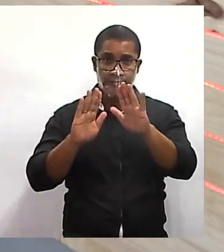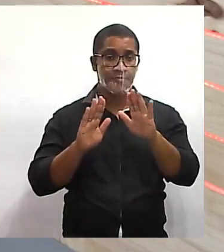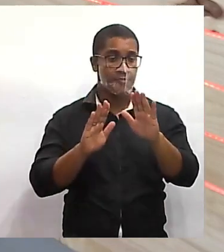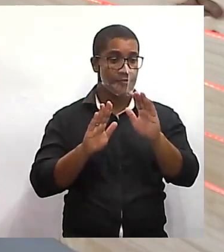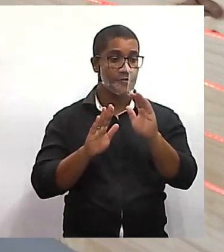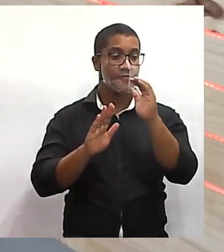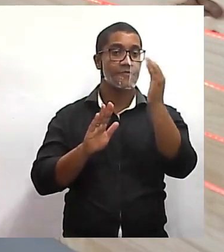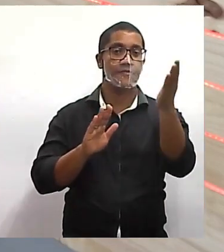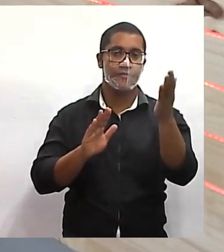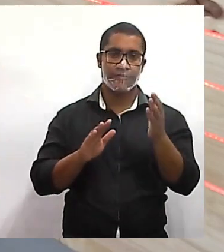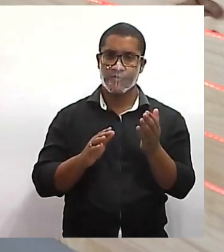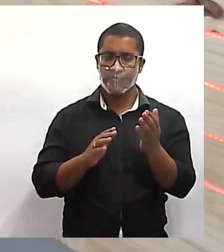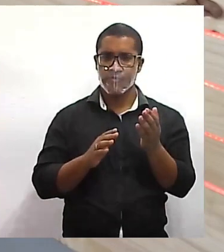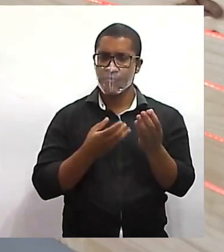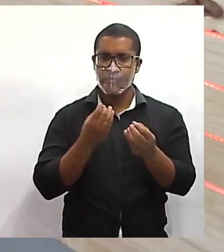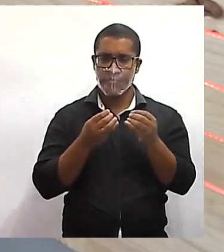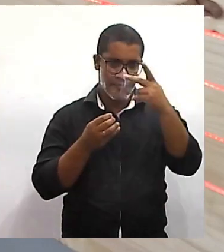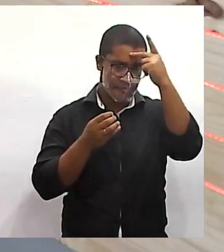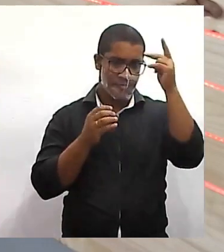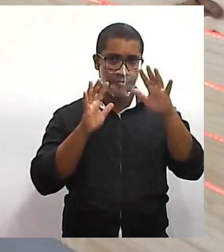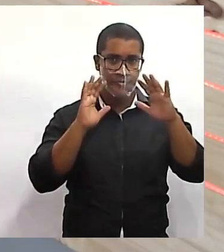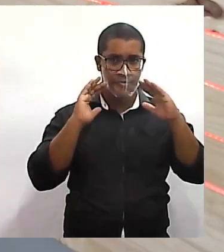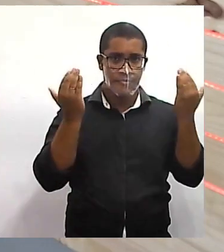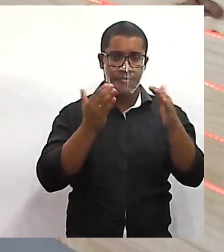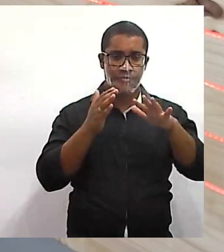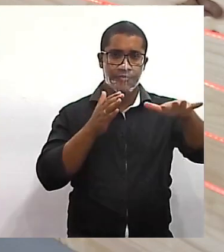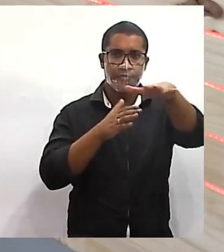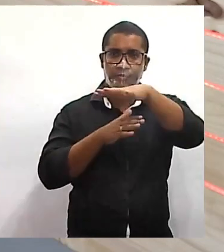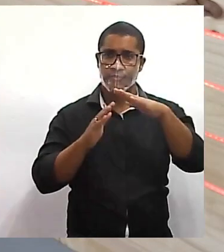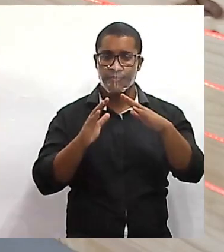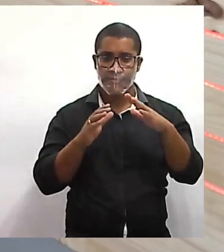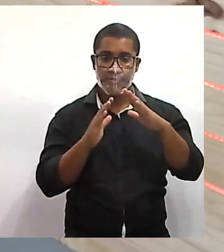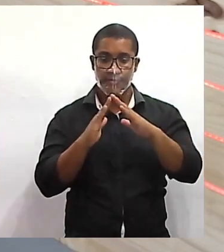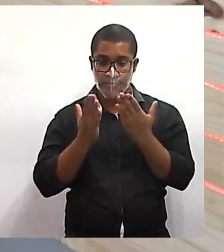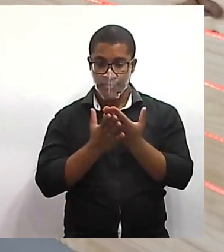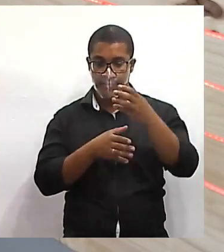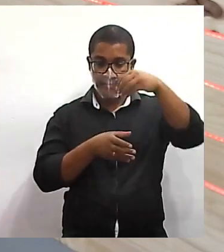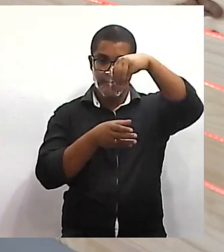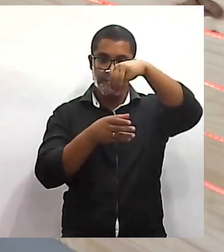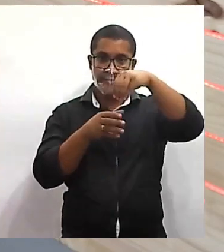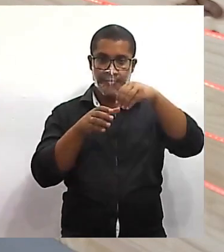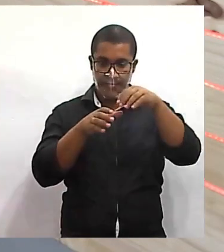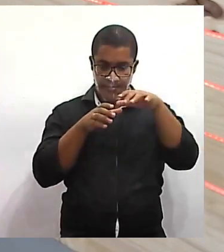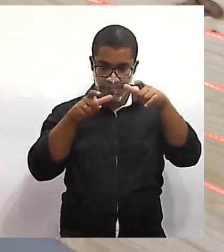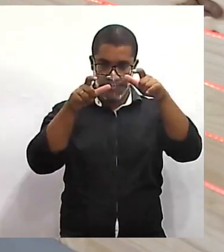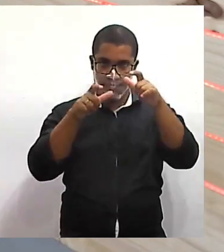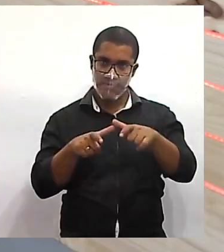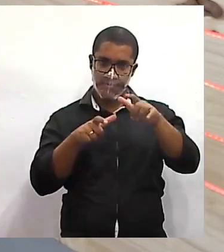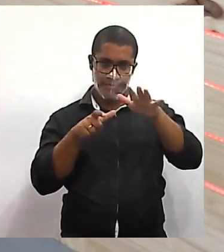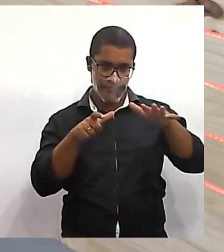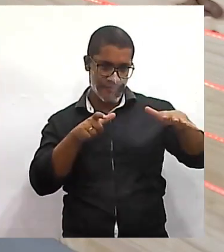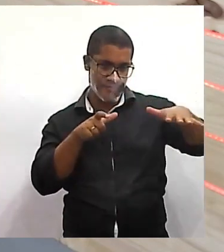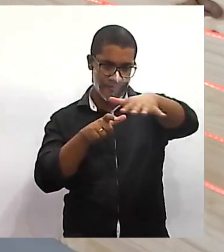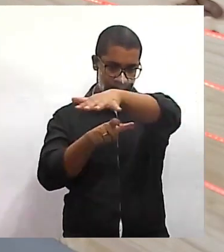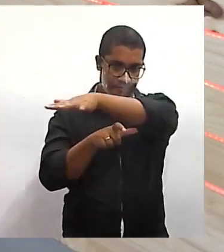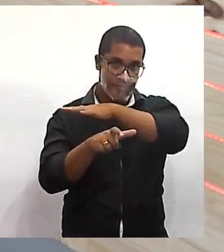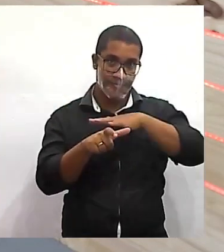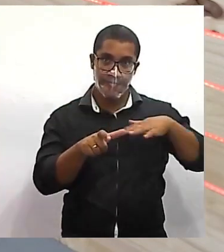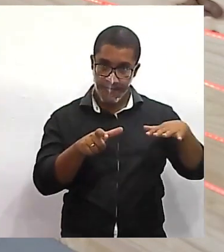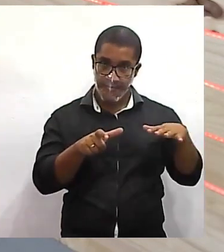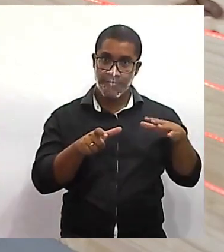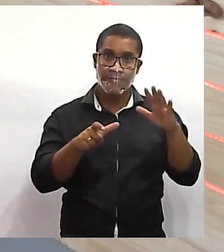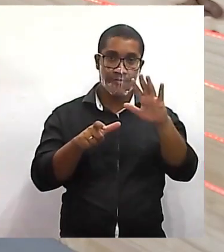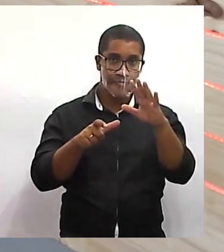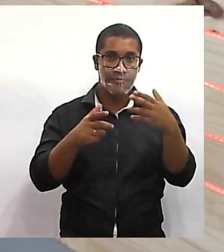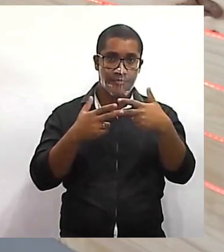da comunidade externa, a comunidade onde a escola está inserida. E aí há necessidade dele ser